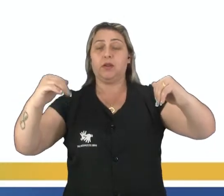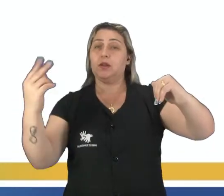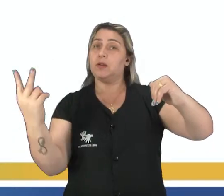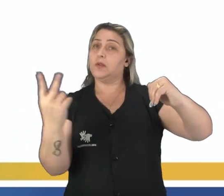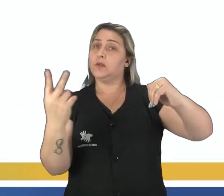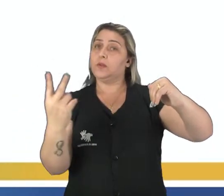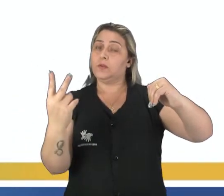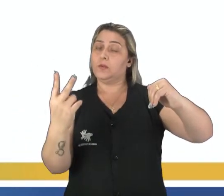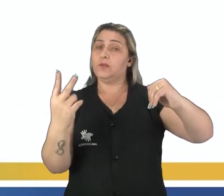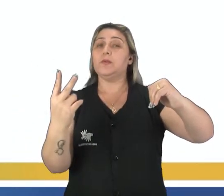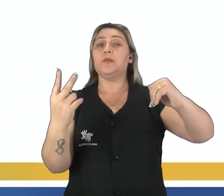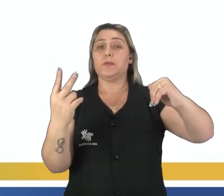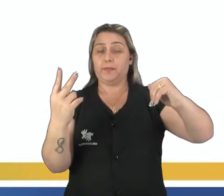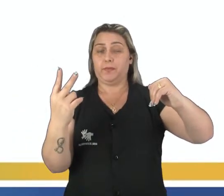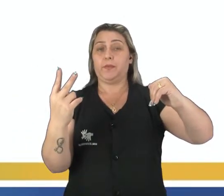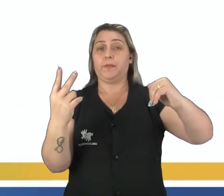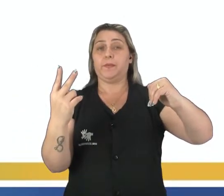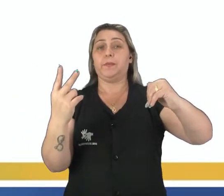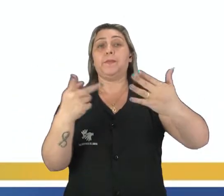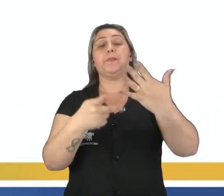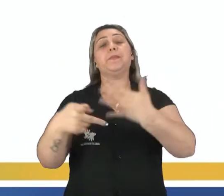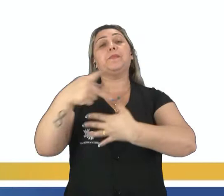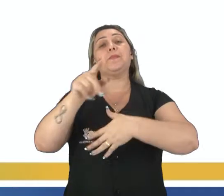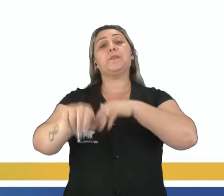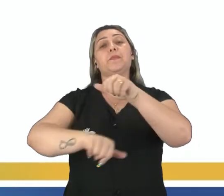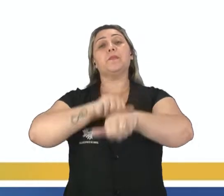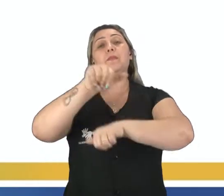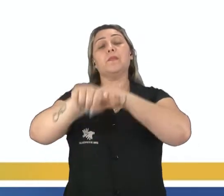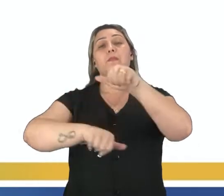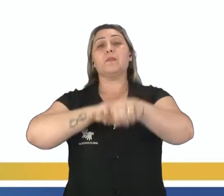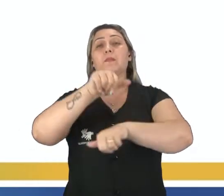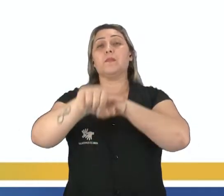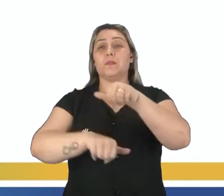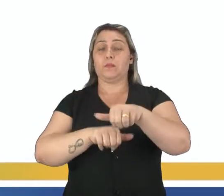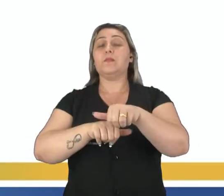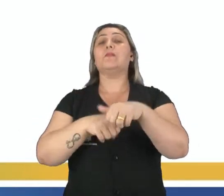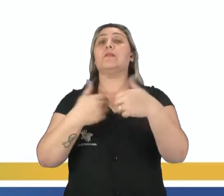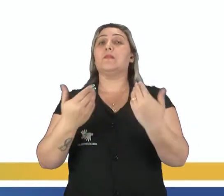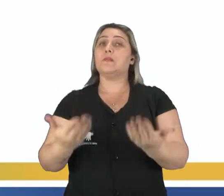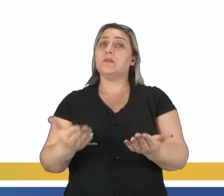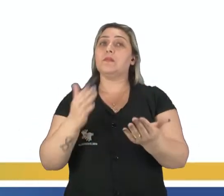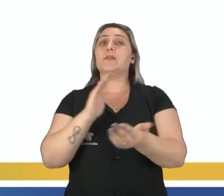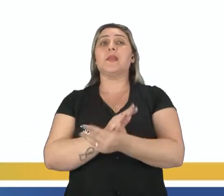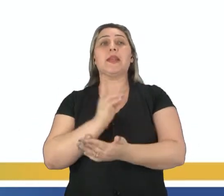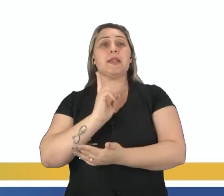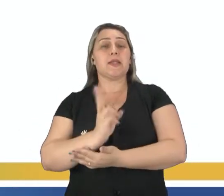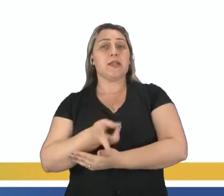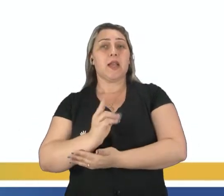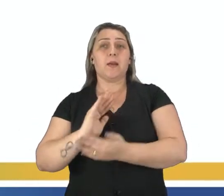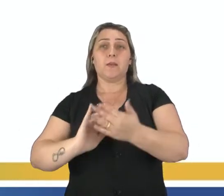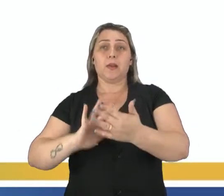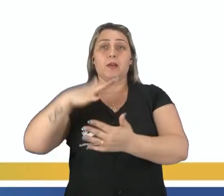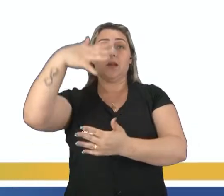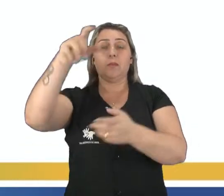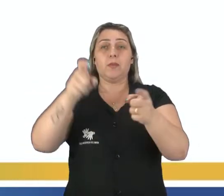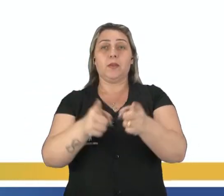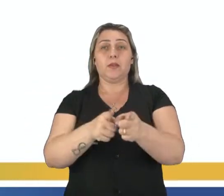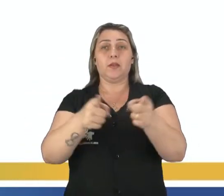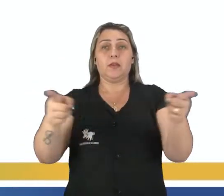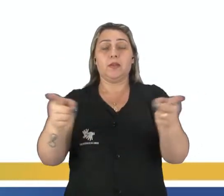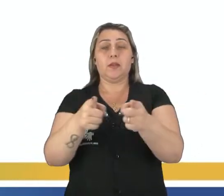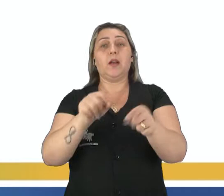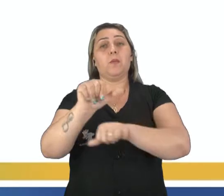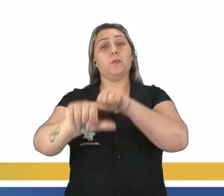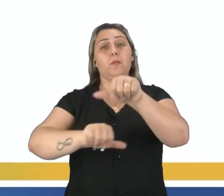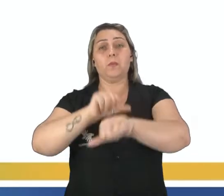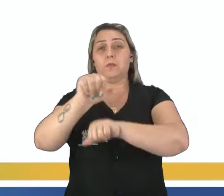essas partículas e principalmente uma mudança de estado. Não necessariamente sempre que aumenta essa distância vai haver